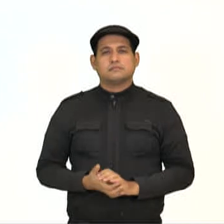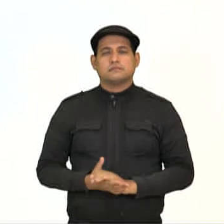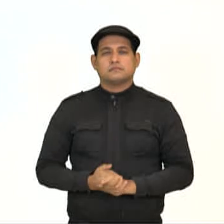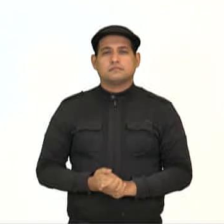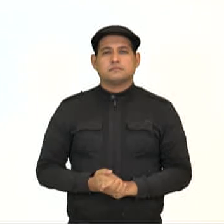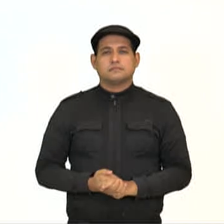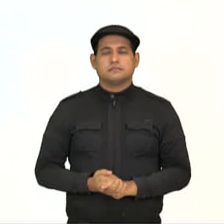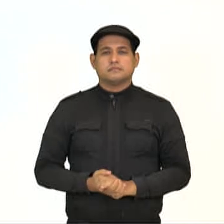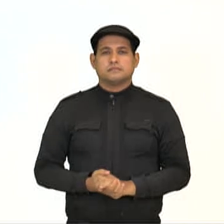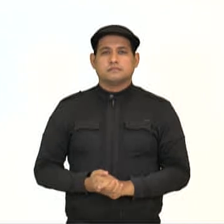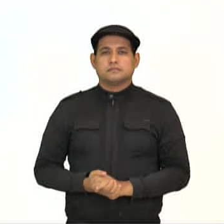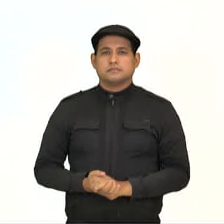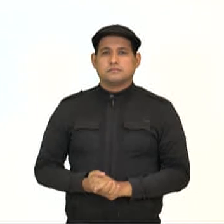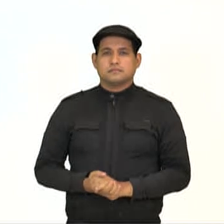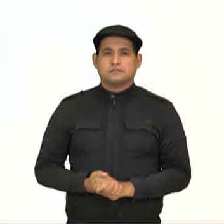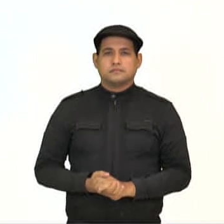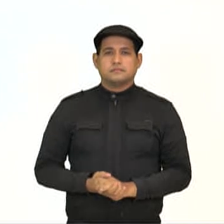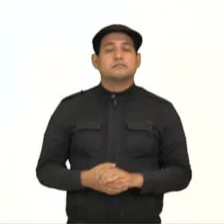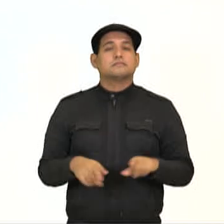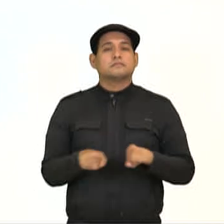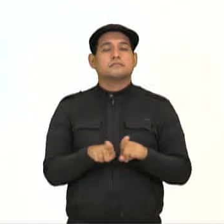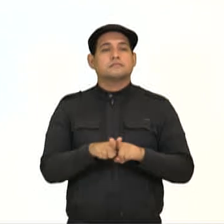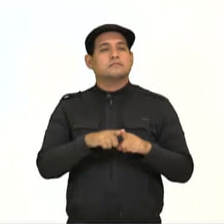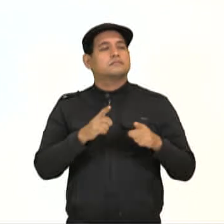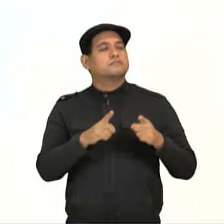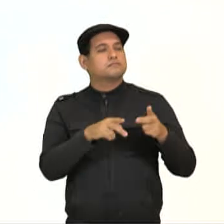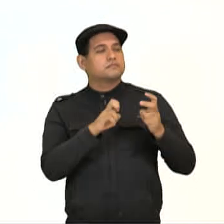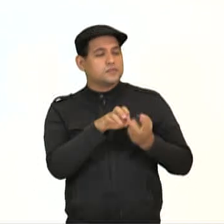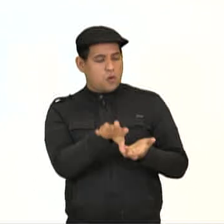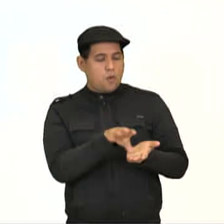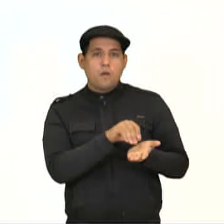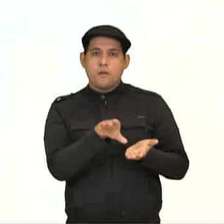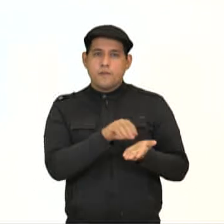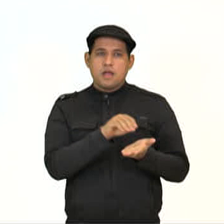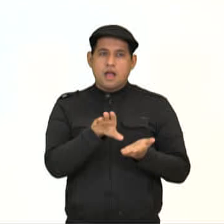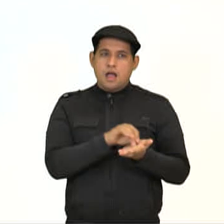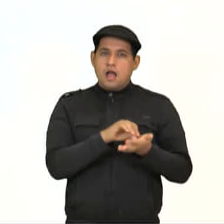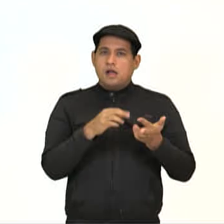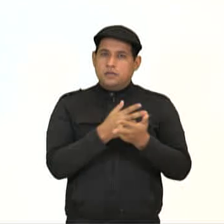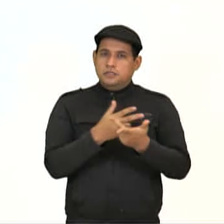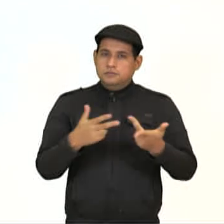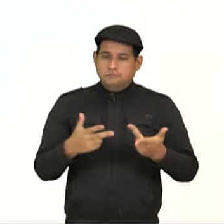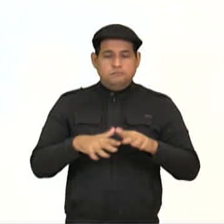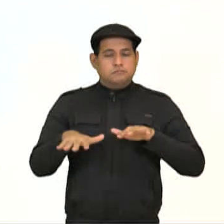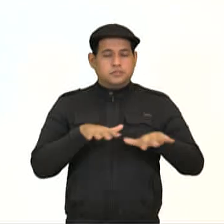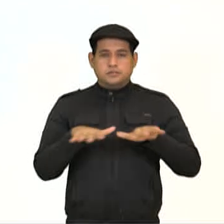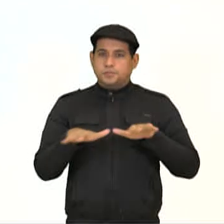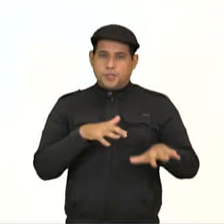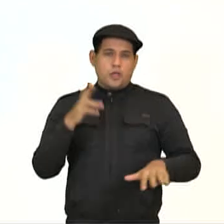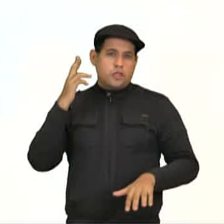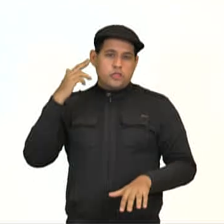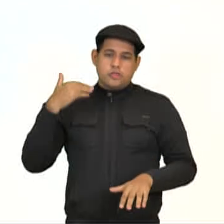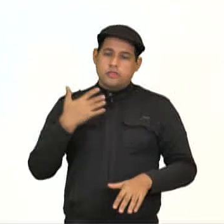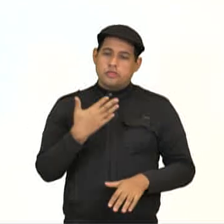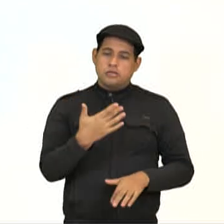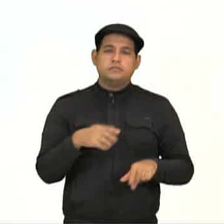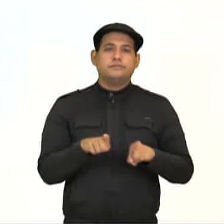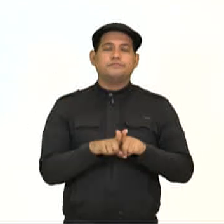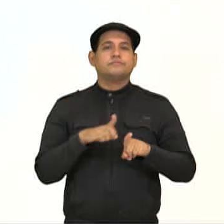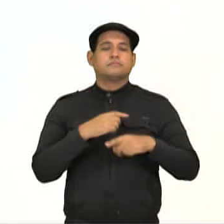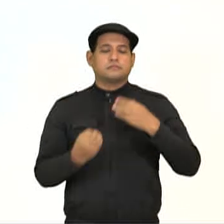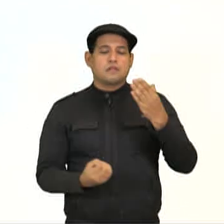Então, reforçando, surgiu também da imitação de movimentos naturais, tá? Relacionados com